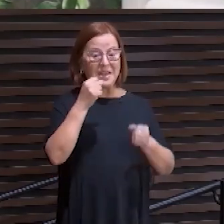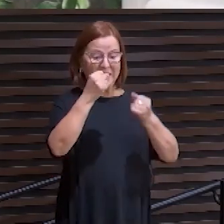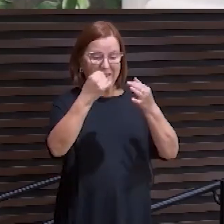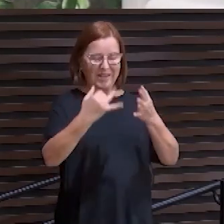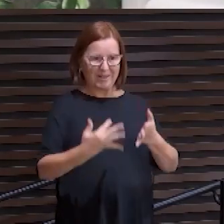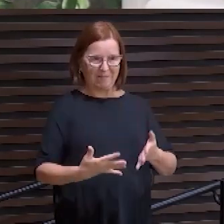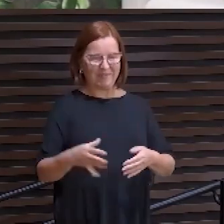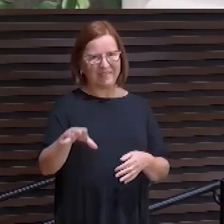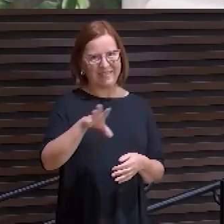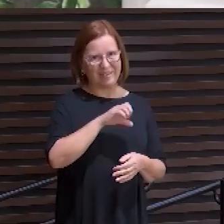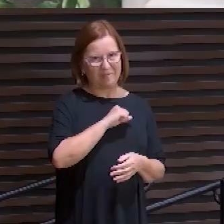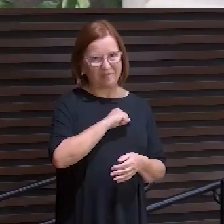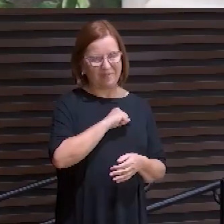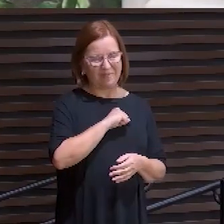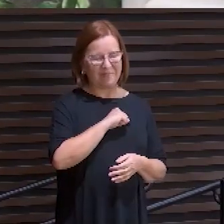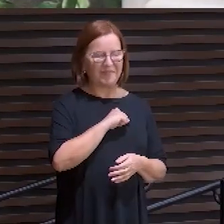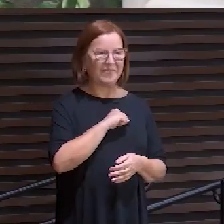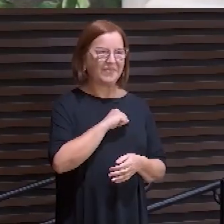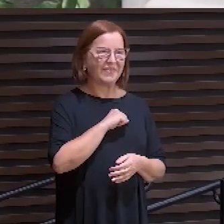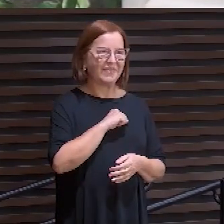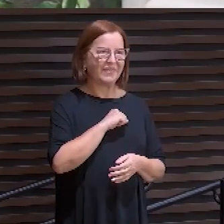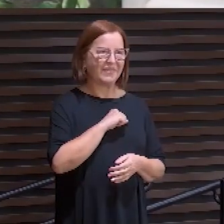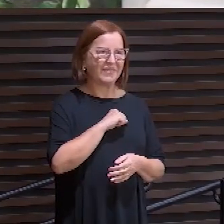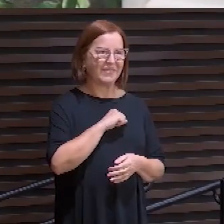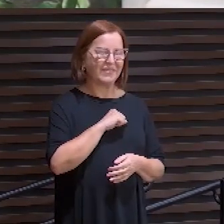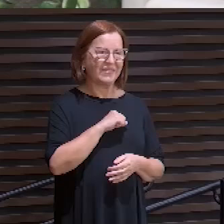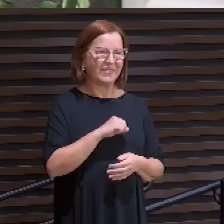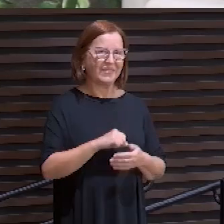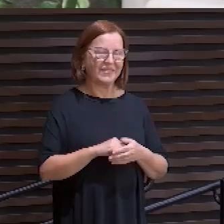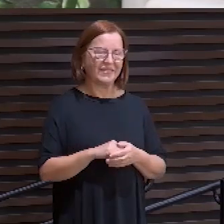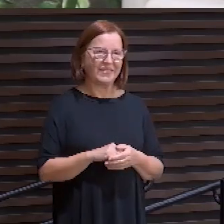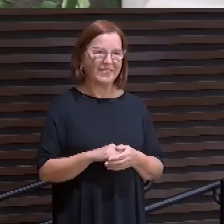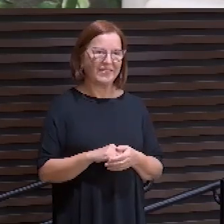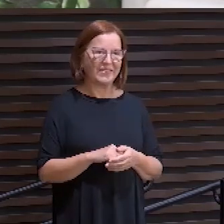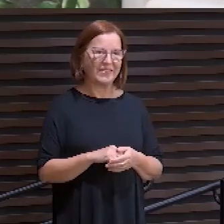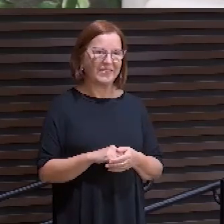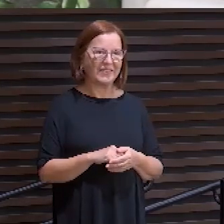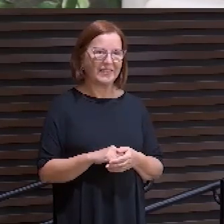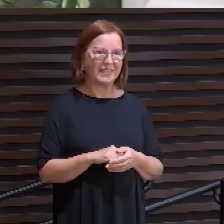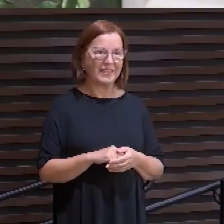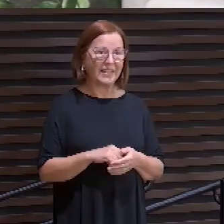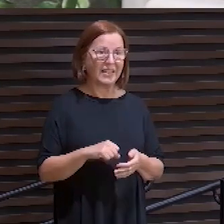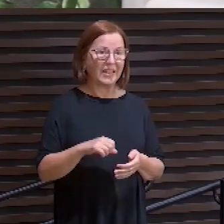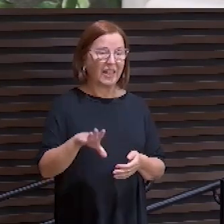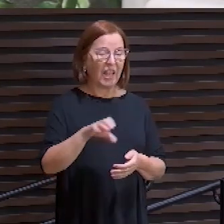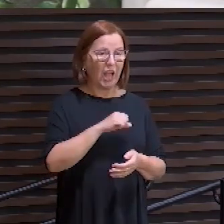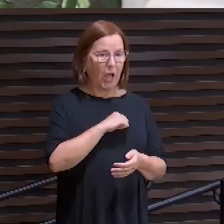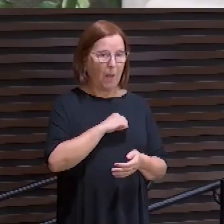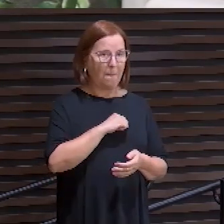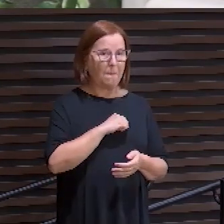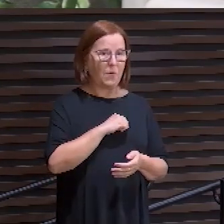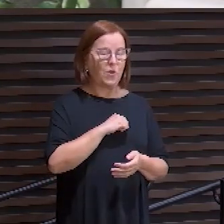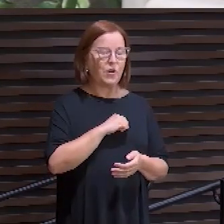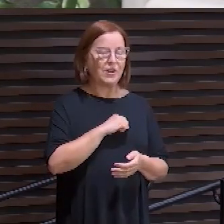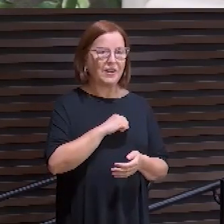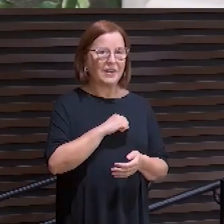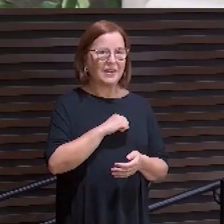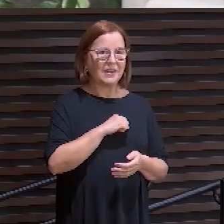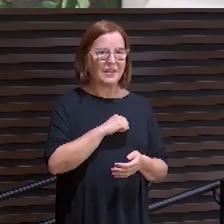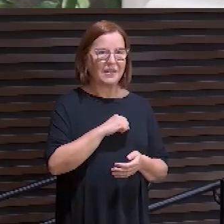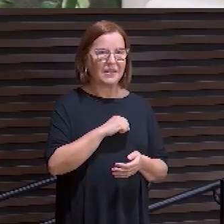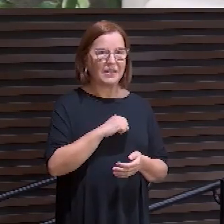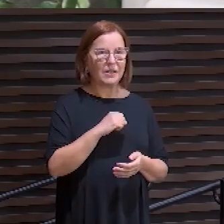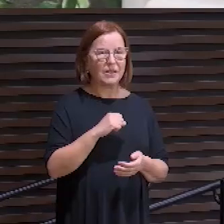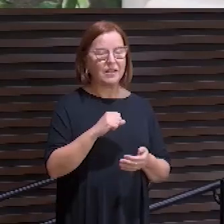amor. Amor, além de... Eu tenho para com a Carmita um amor eros,